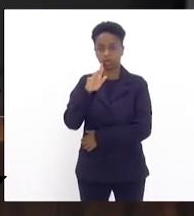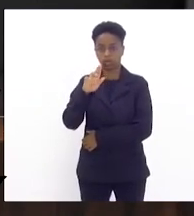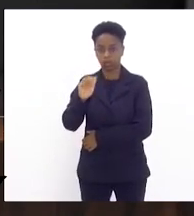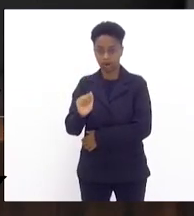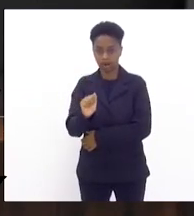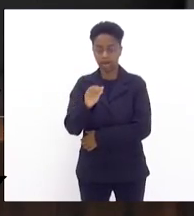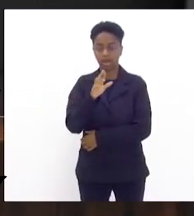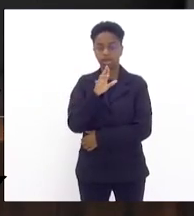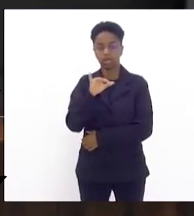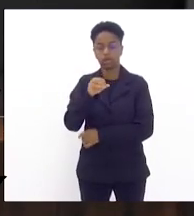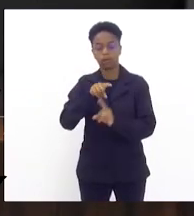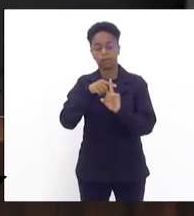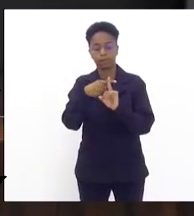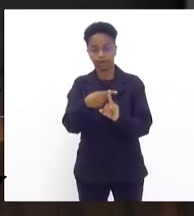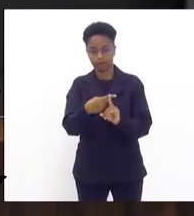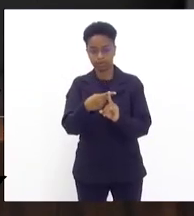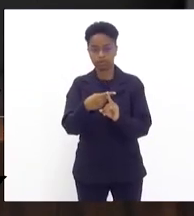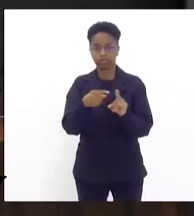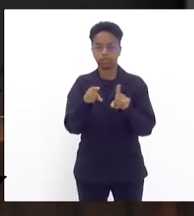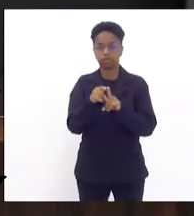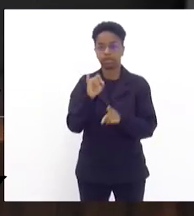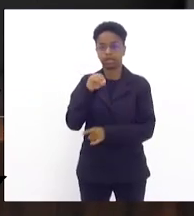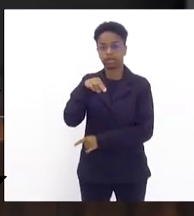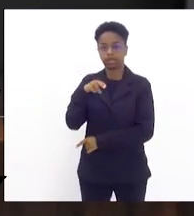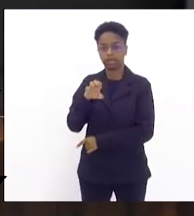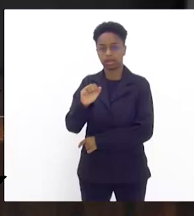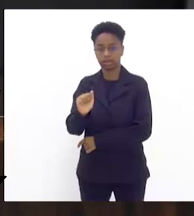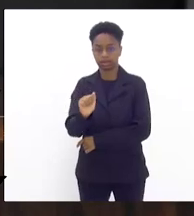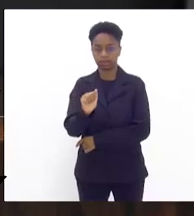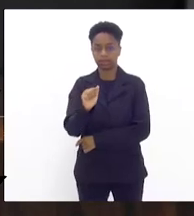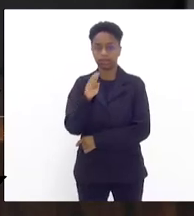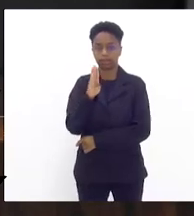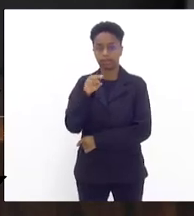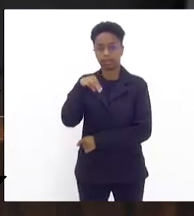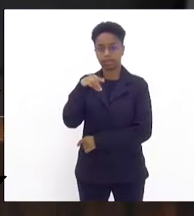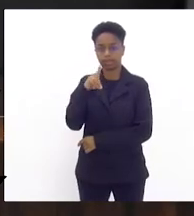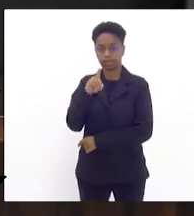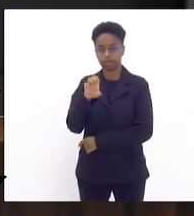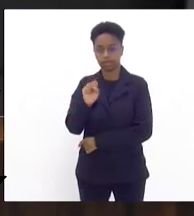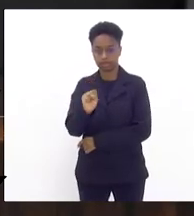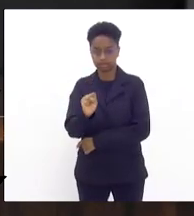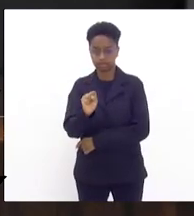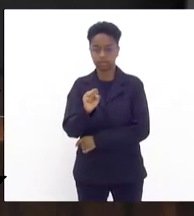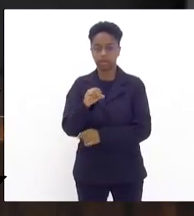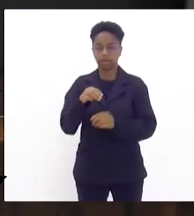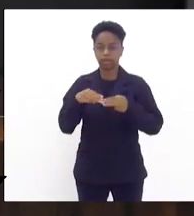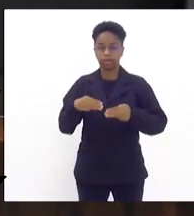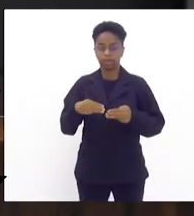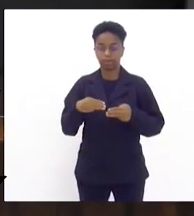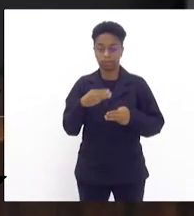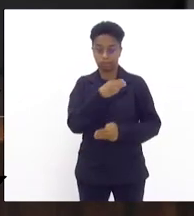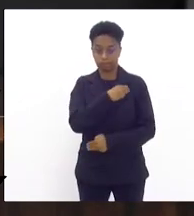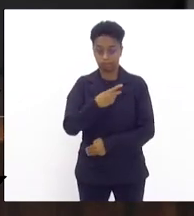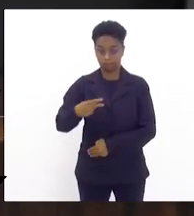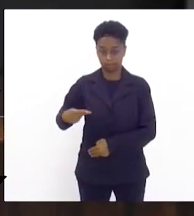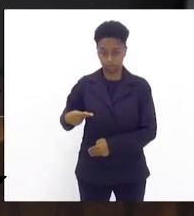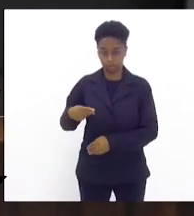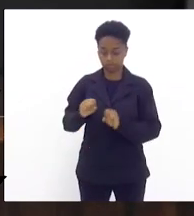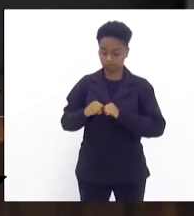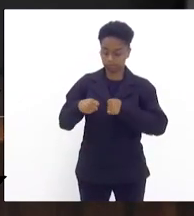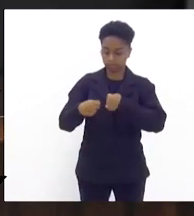Mais Saneamento, o INEA, o BNDES, Ministério Público em Defesa do Meio